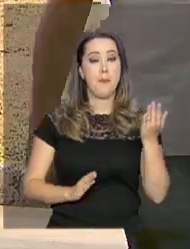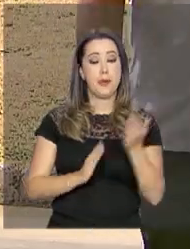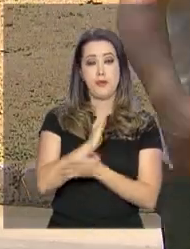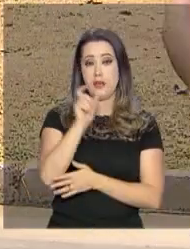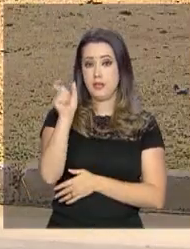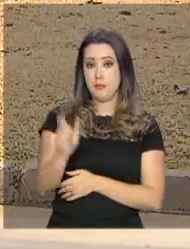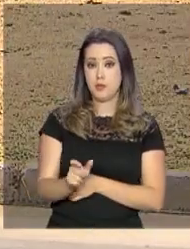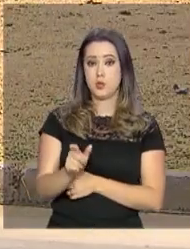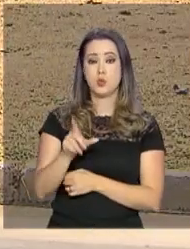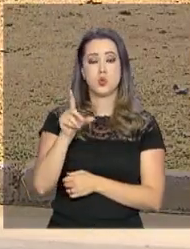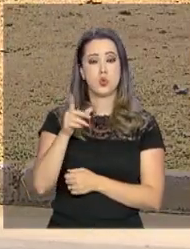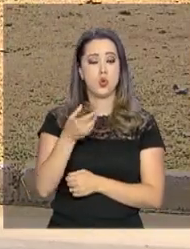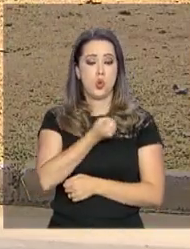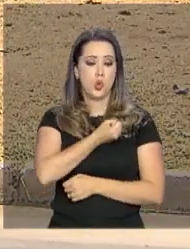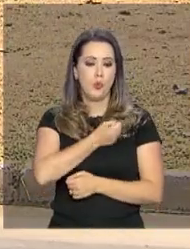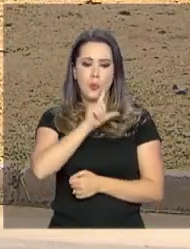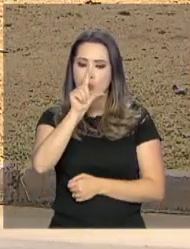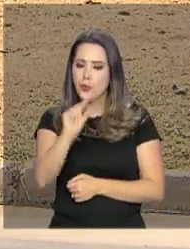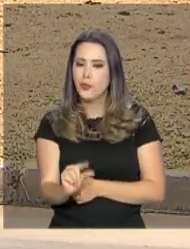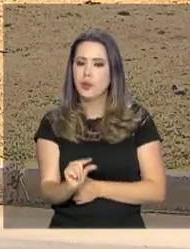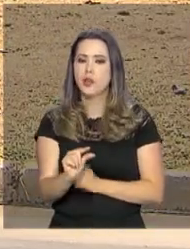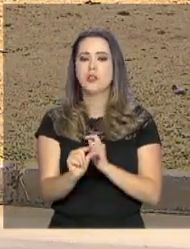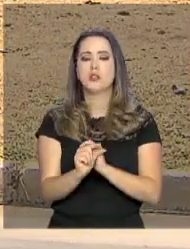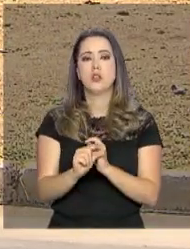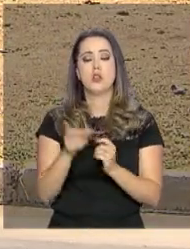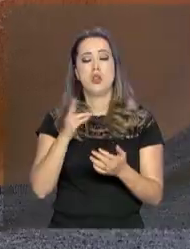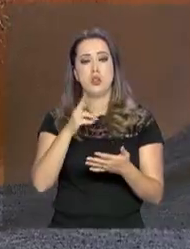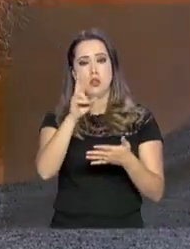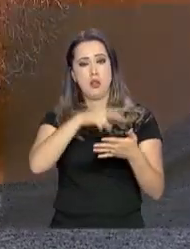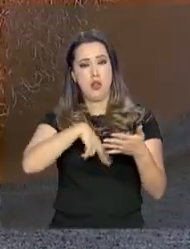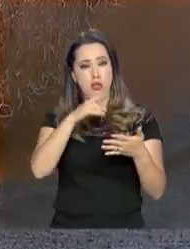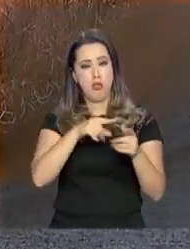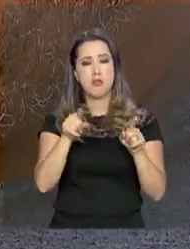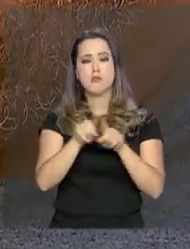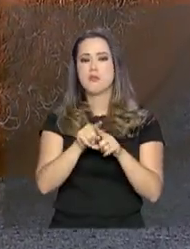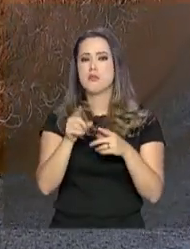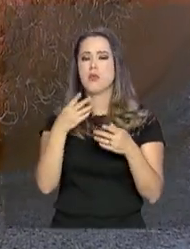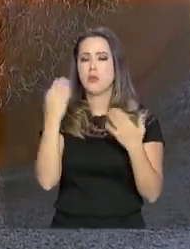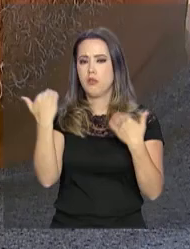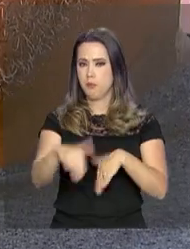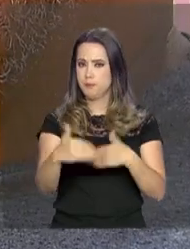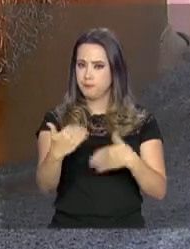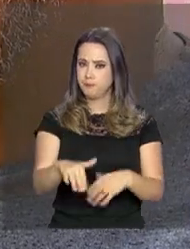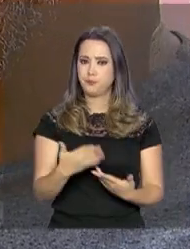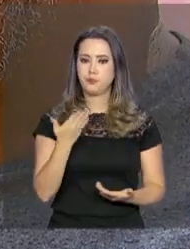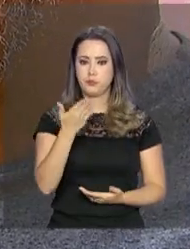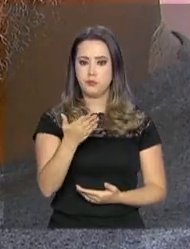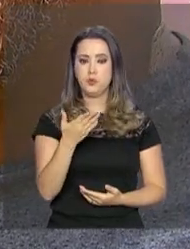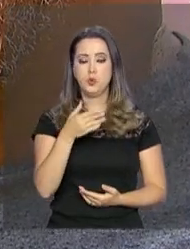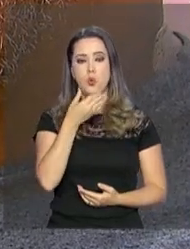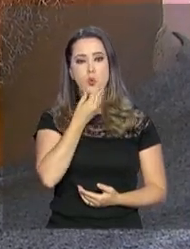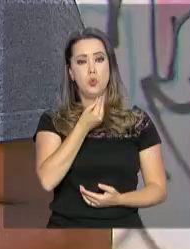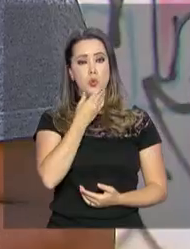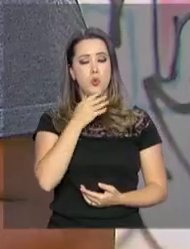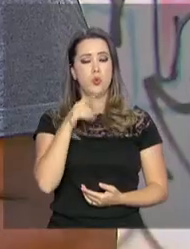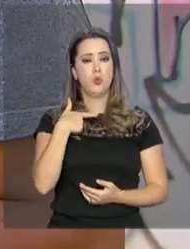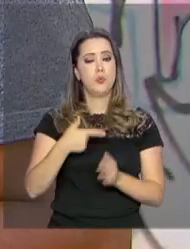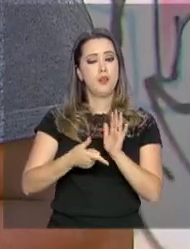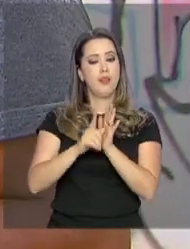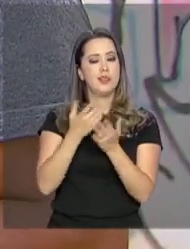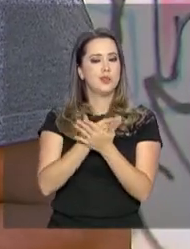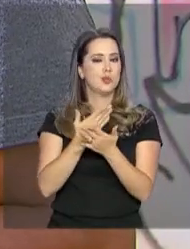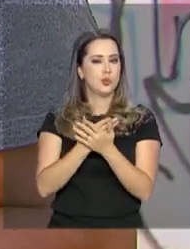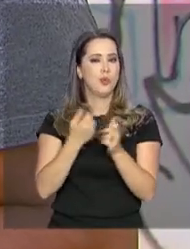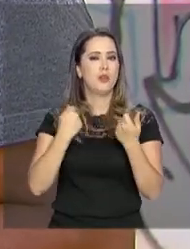conseguir nota mínima nas provas objetivas e na redação o autônomo luiz cláudio que não terminou os estudos na juventude